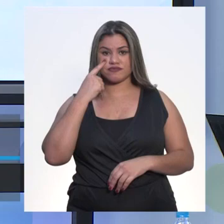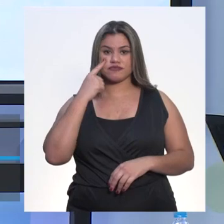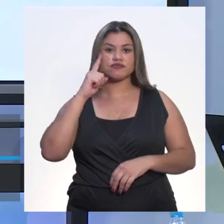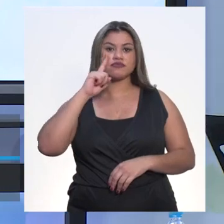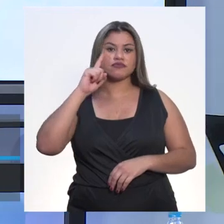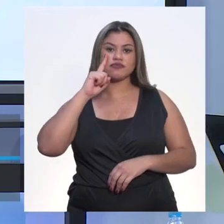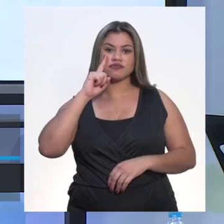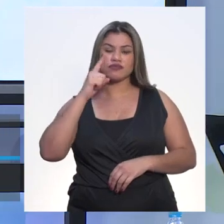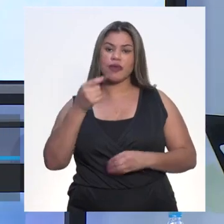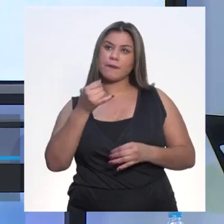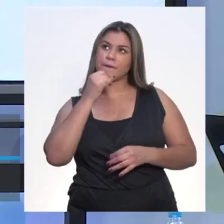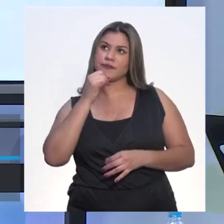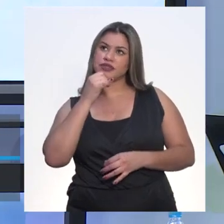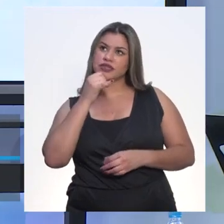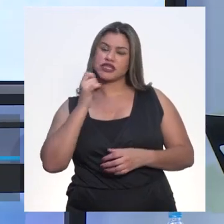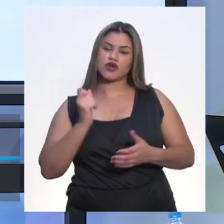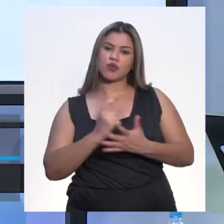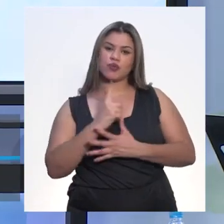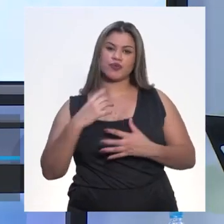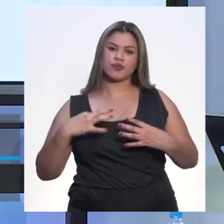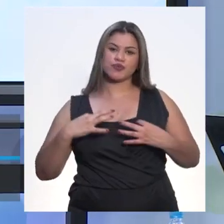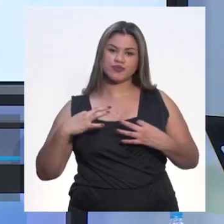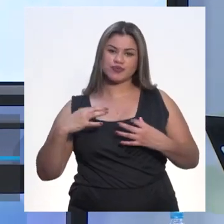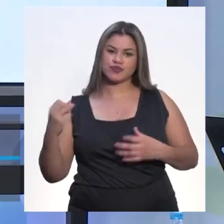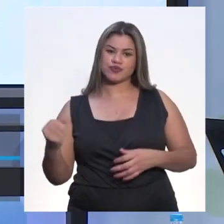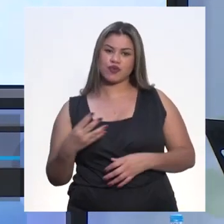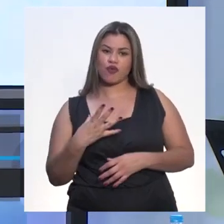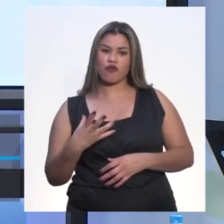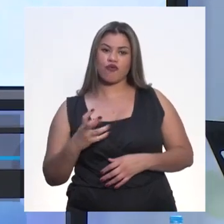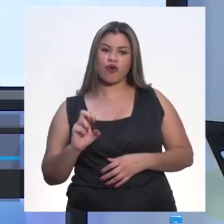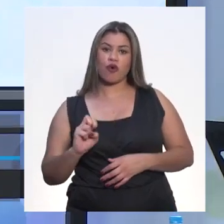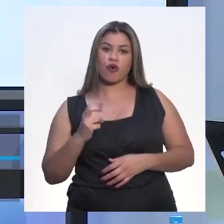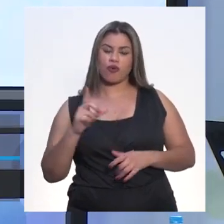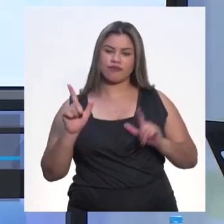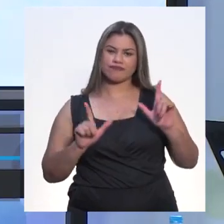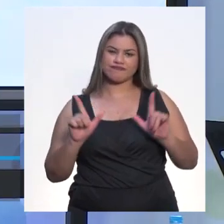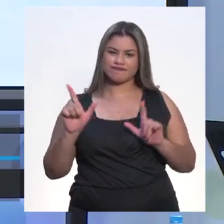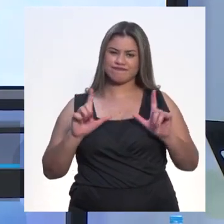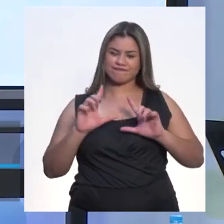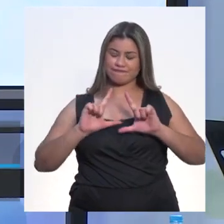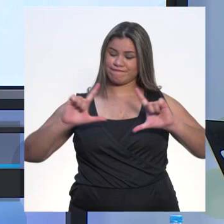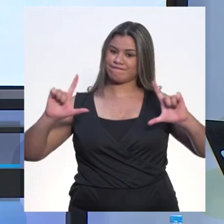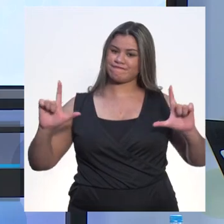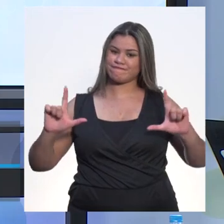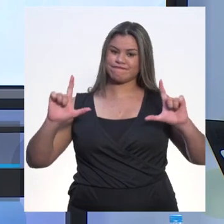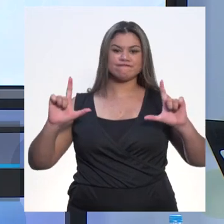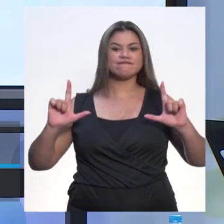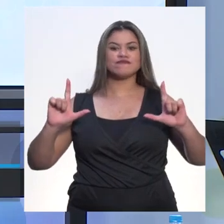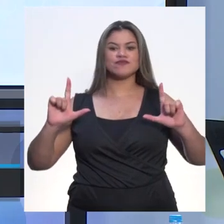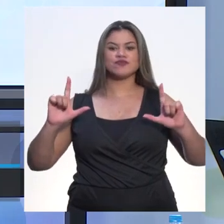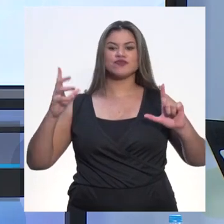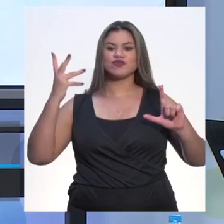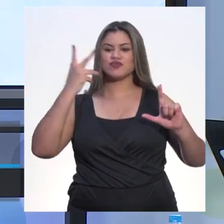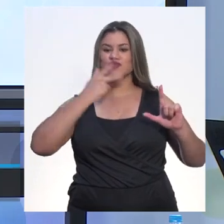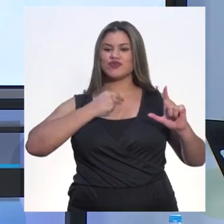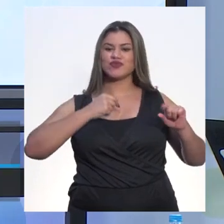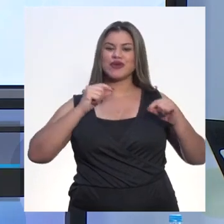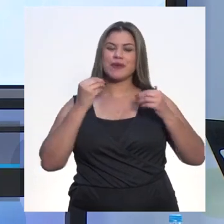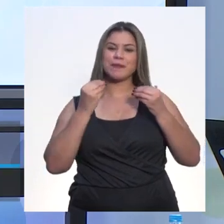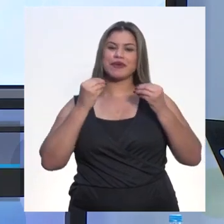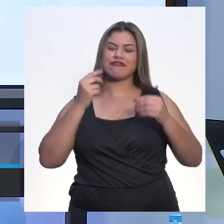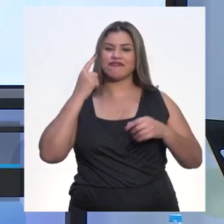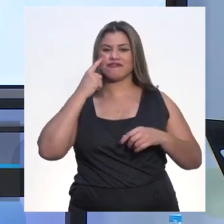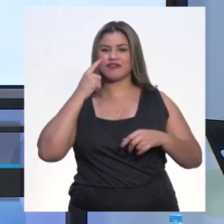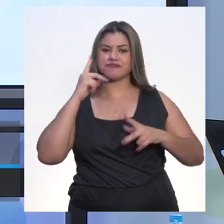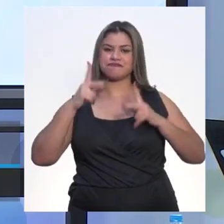gente quer comprar alguma roupa nova, ou quando quer comprar uma televisão bem grandona para poder ficar assistindo suas